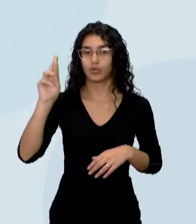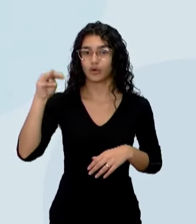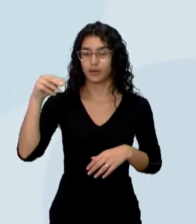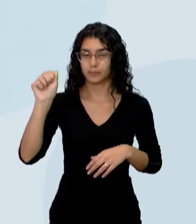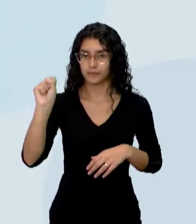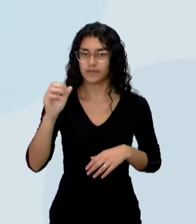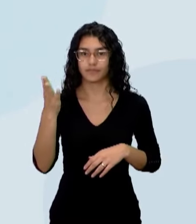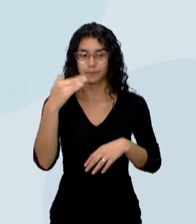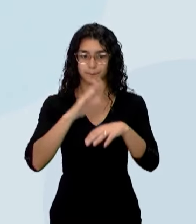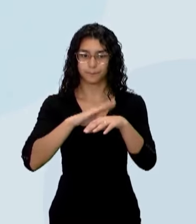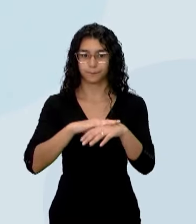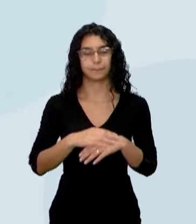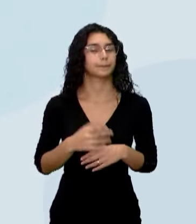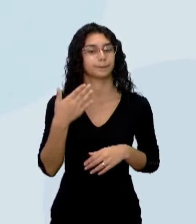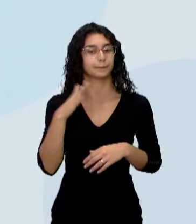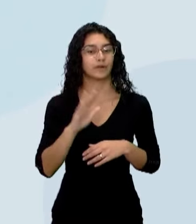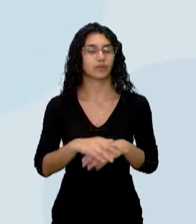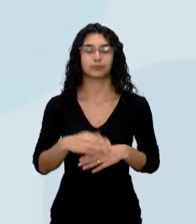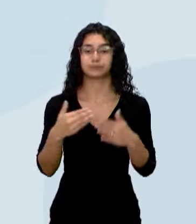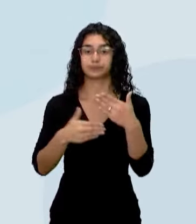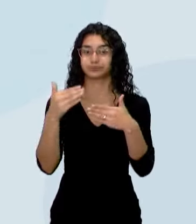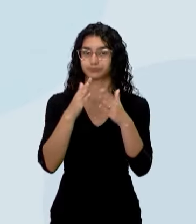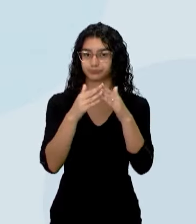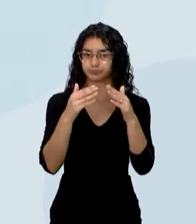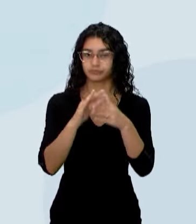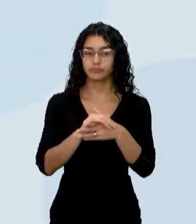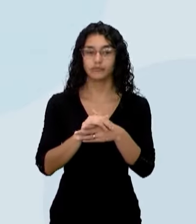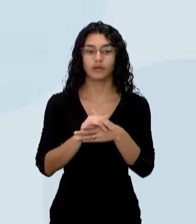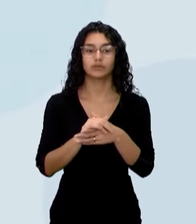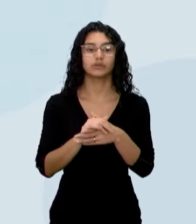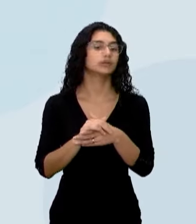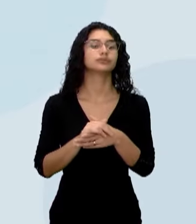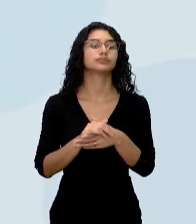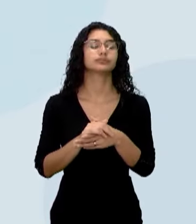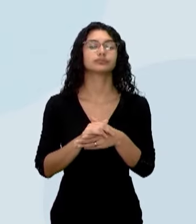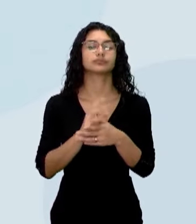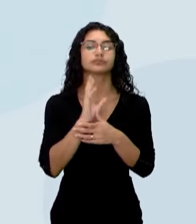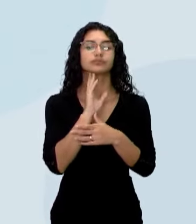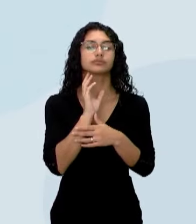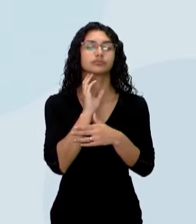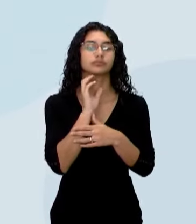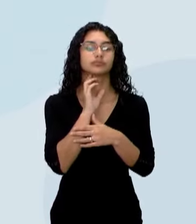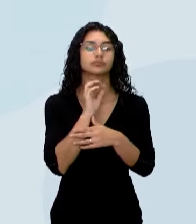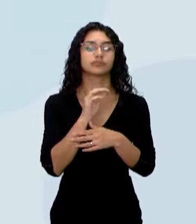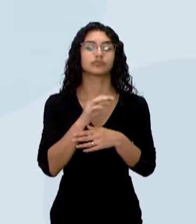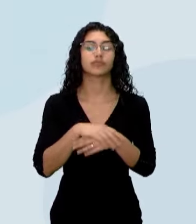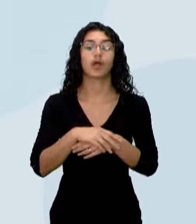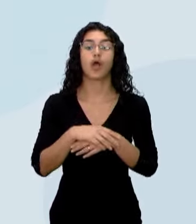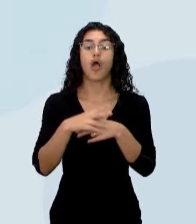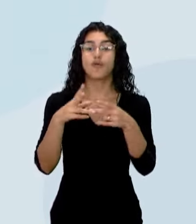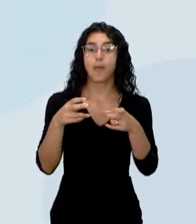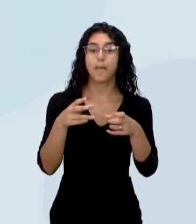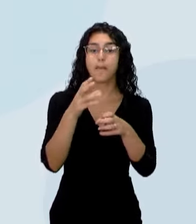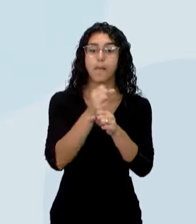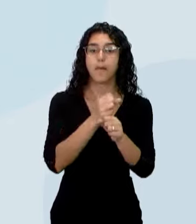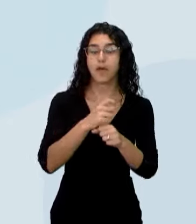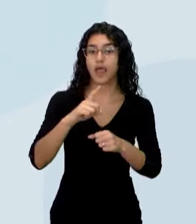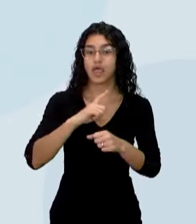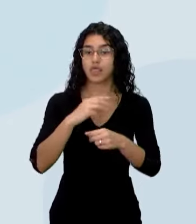vamos lá. Fazer Tô mais. animado. Vamos ver o próximo aqui, ó. Tá assim. É o descritor 29, tá? Resolver problema que envolva